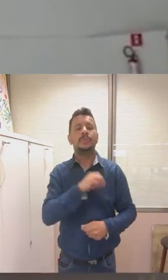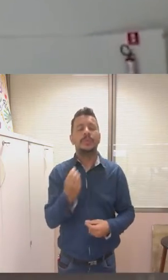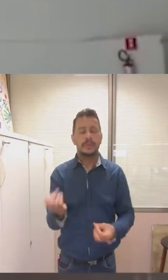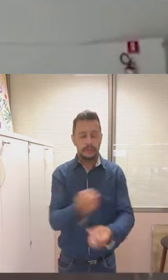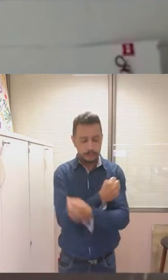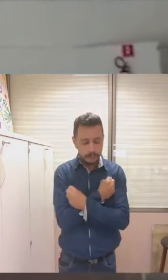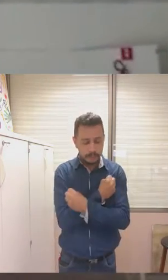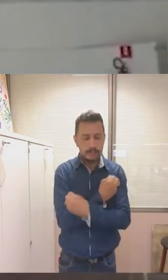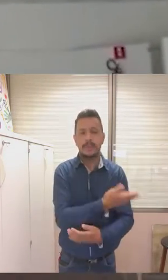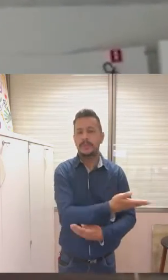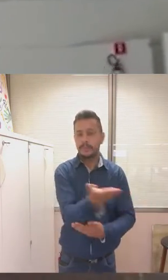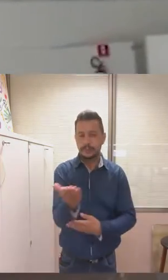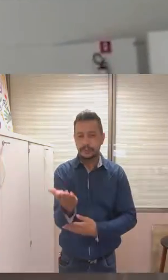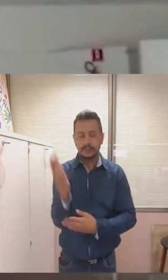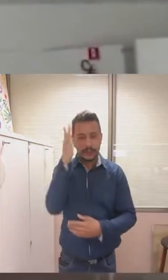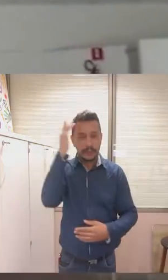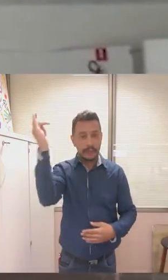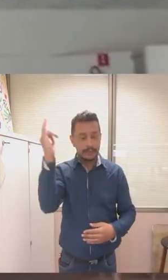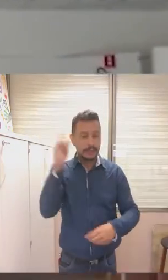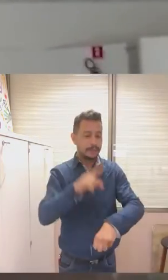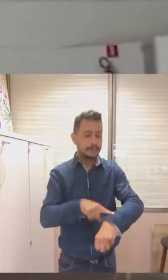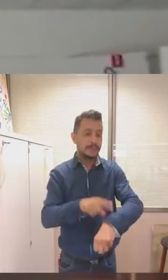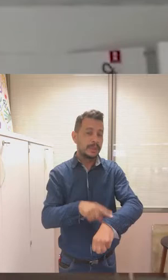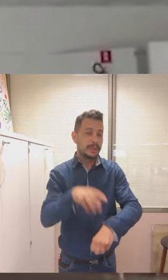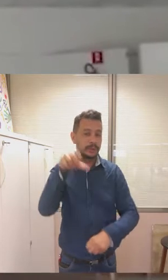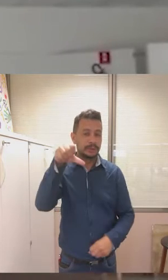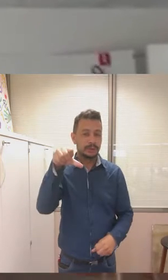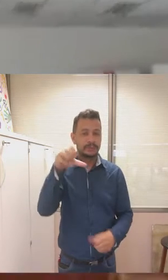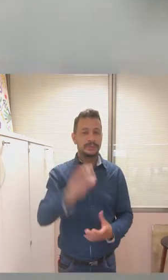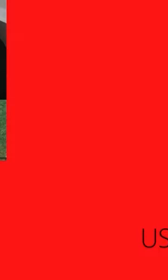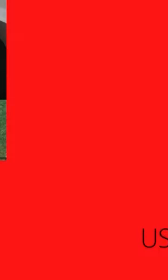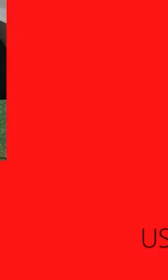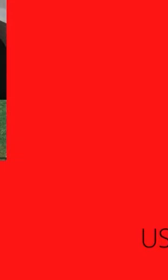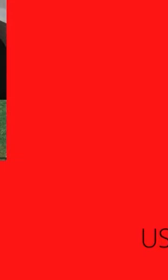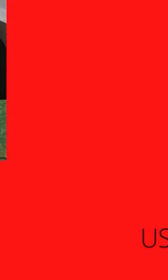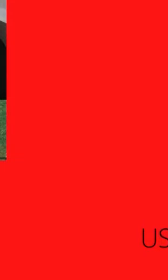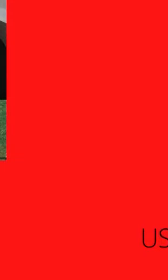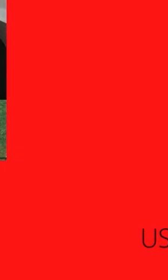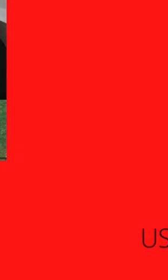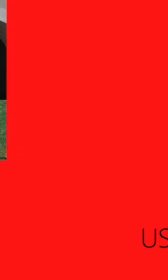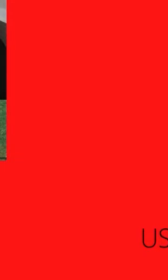forte abraço a todos e todas e amanhã a gente tá aqui a partir das 9 horas da manhã